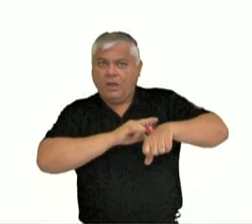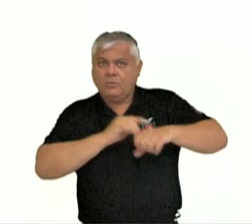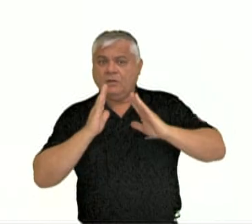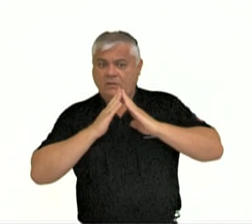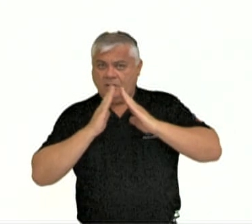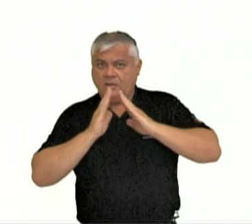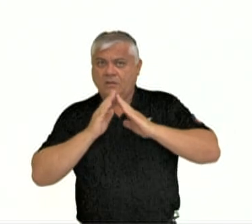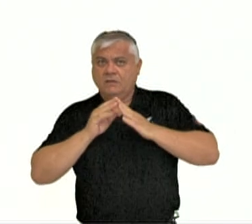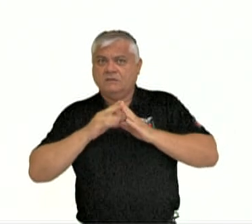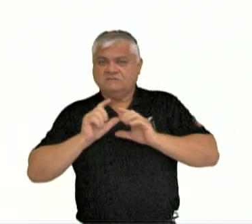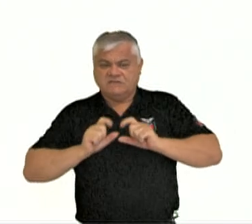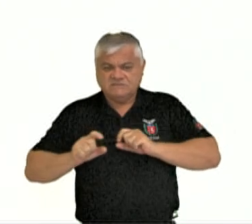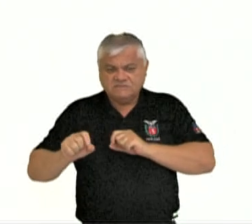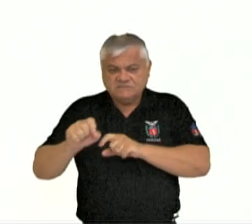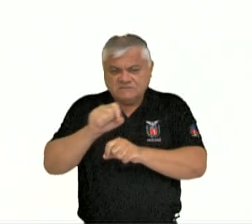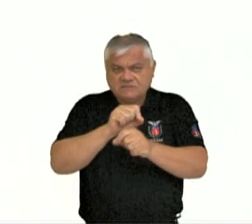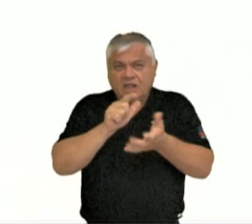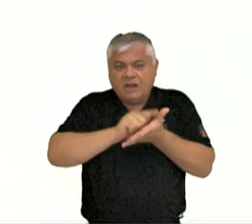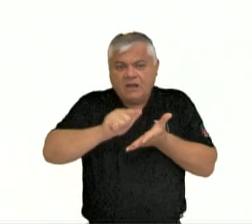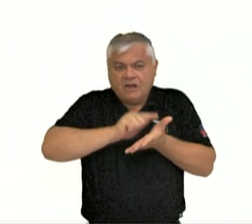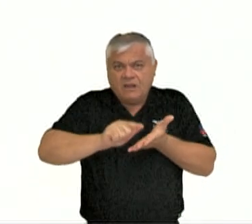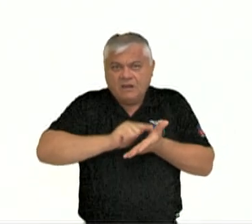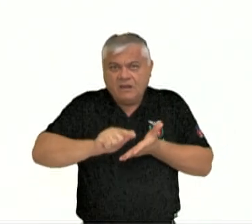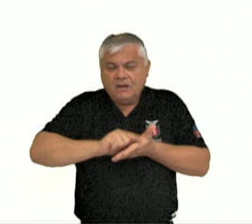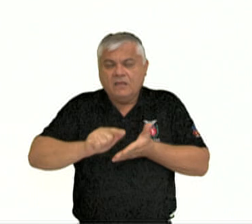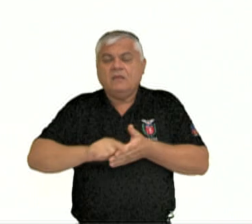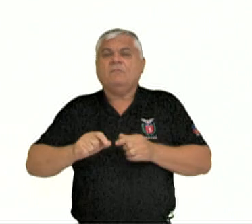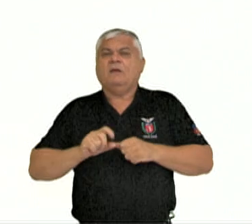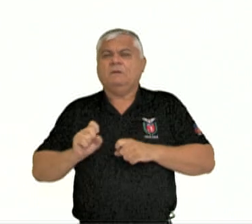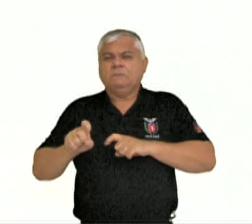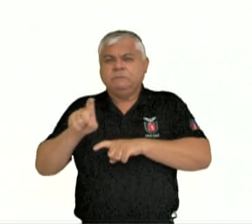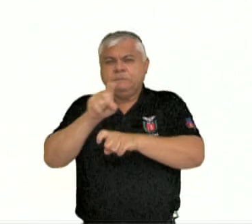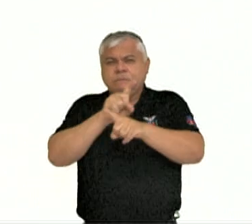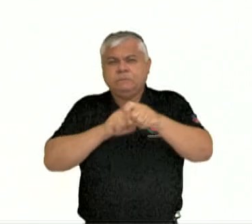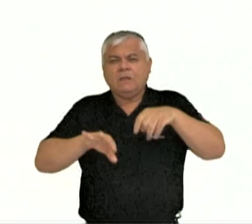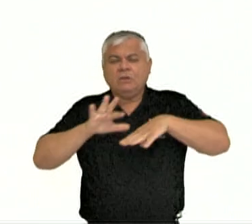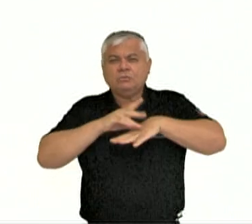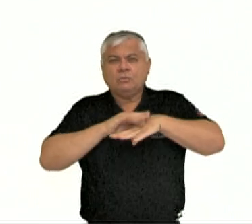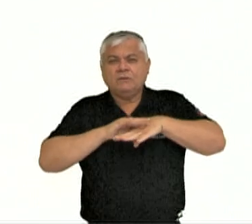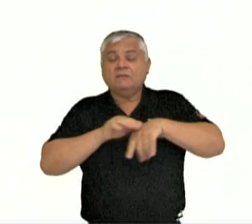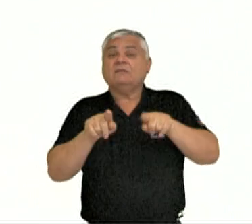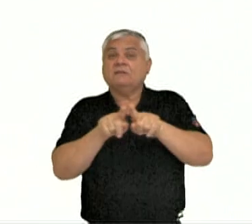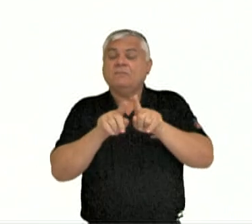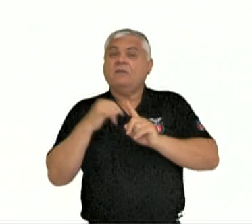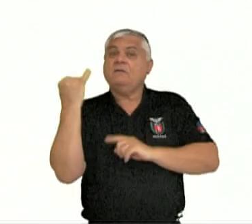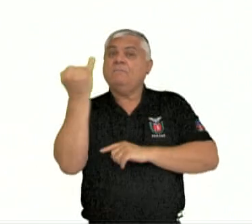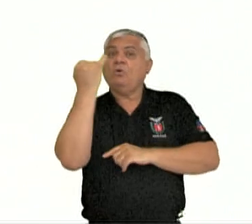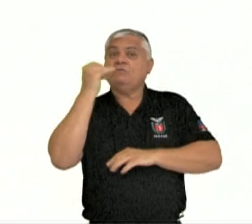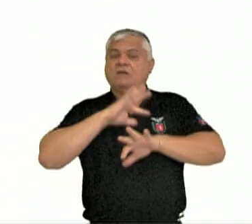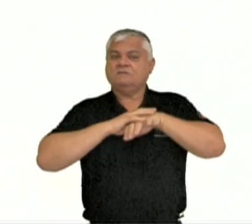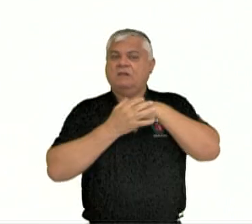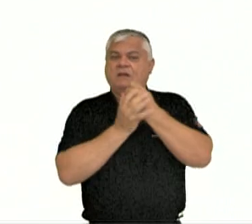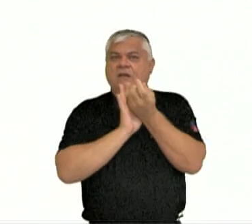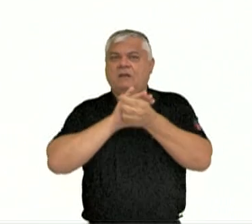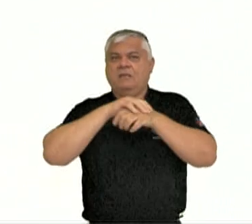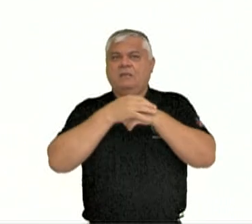algas, principais doenças causadas por protozoários e a importância de se manter hábitos de higiene,